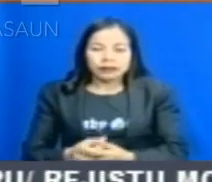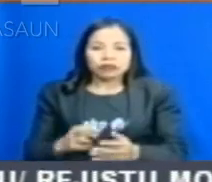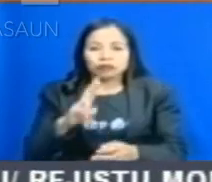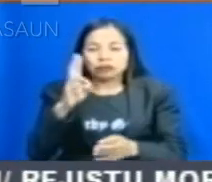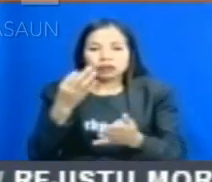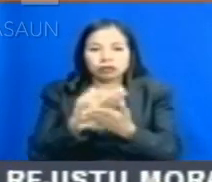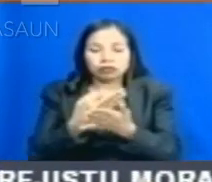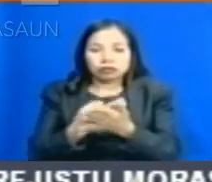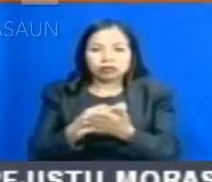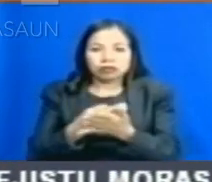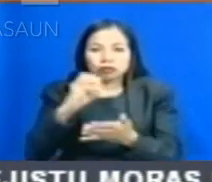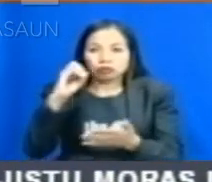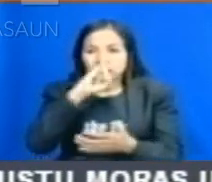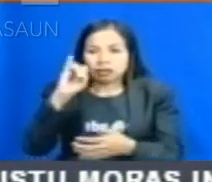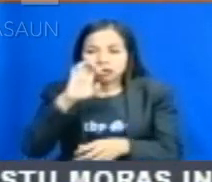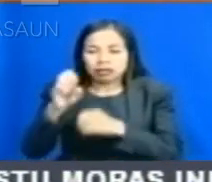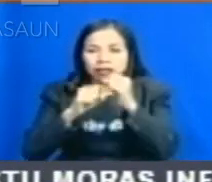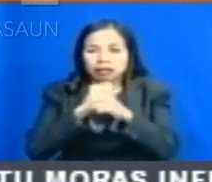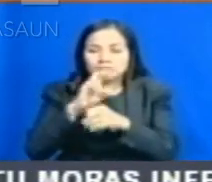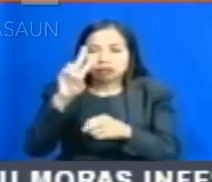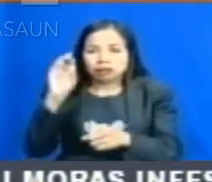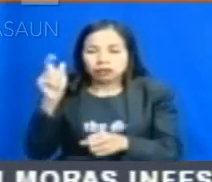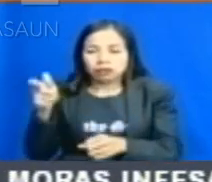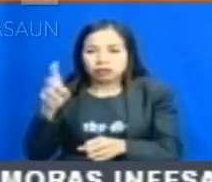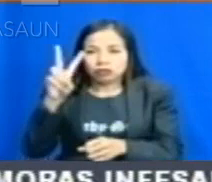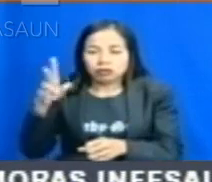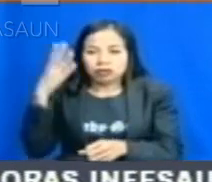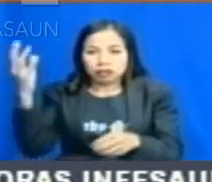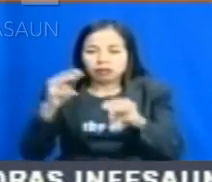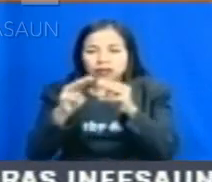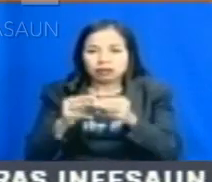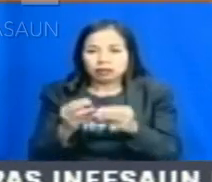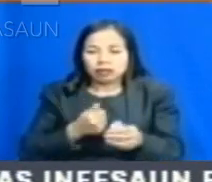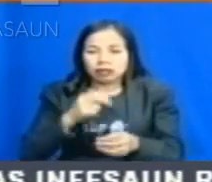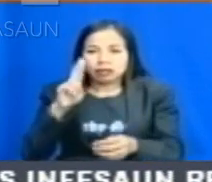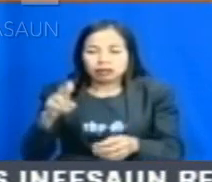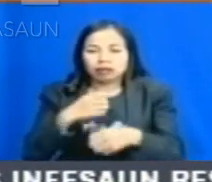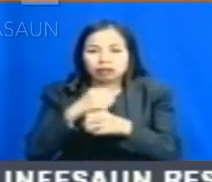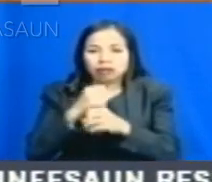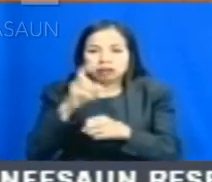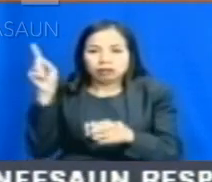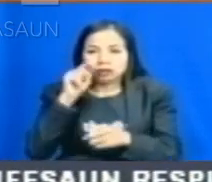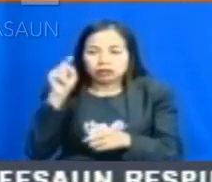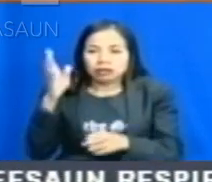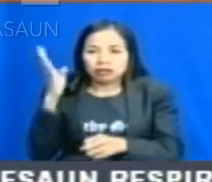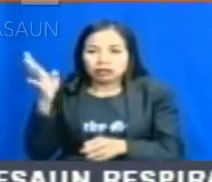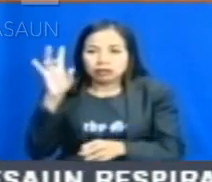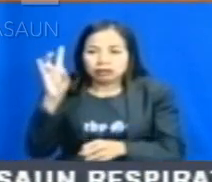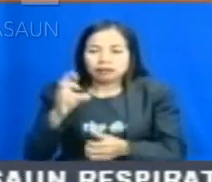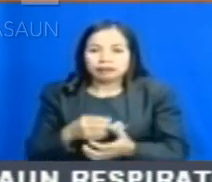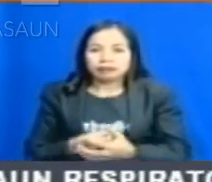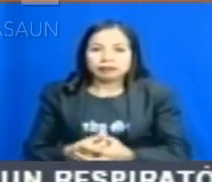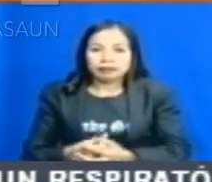Execução orçamento geral estado tinha rio rua ro nulo resing rua e a município aileu atinge 1% hat nulo